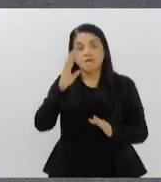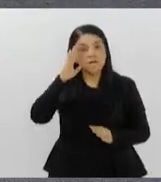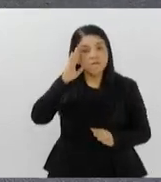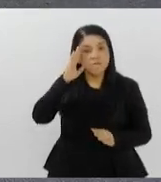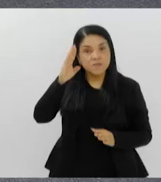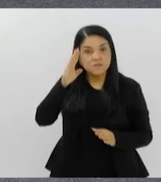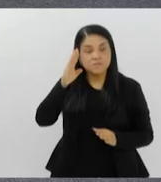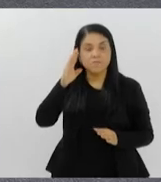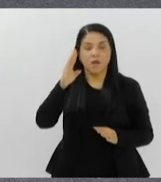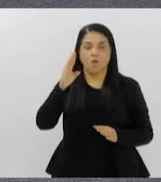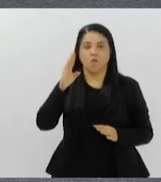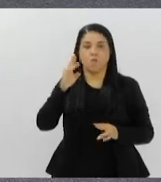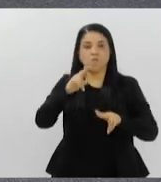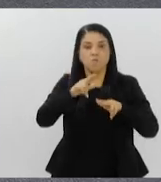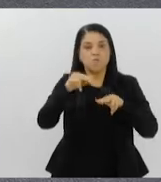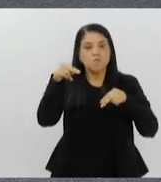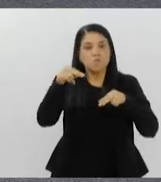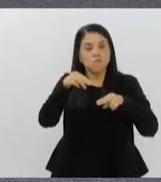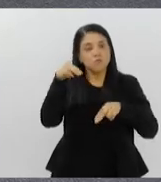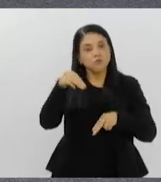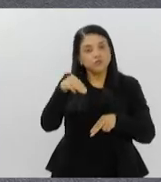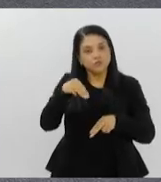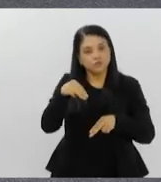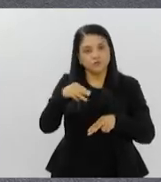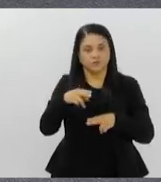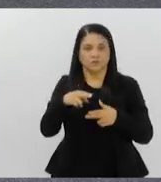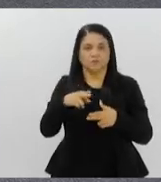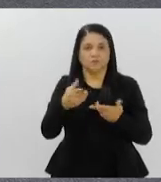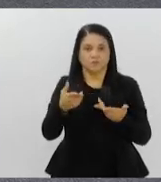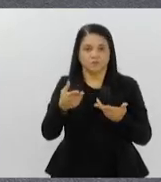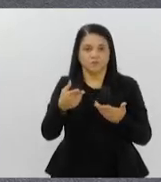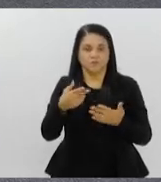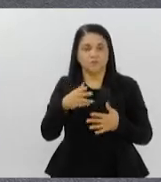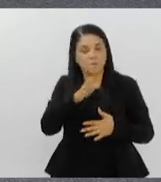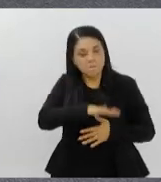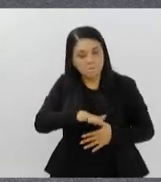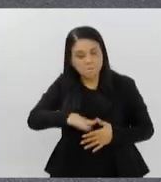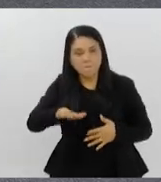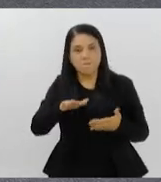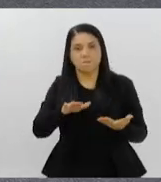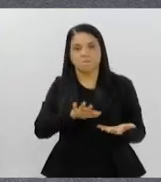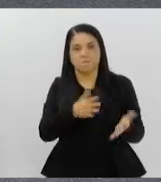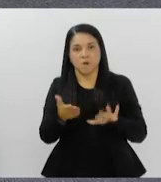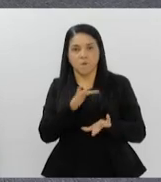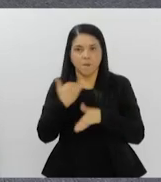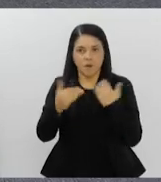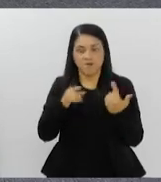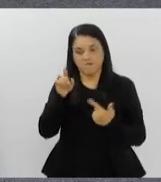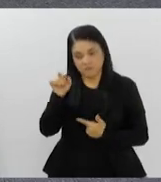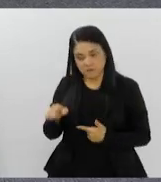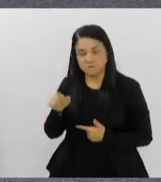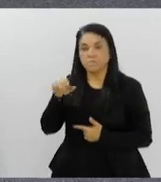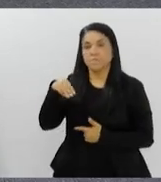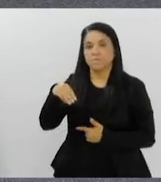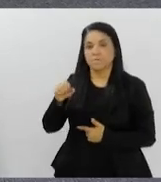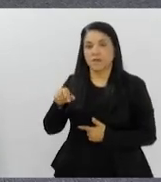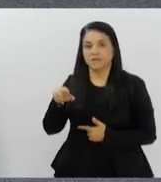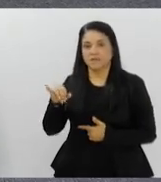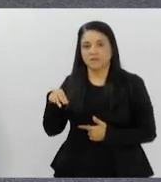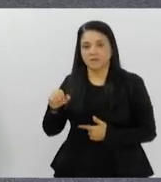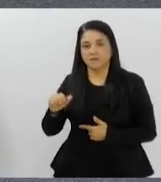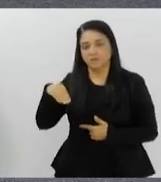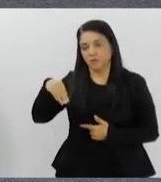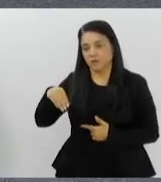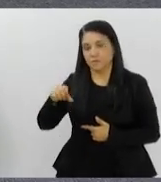da mortalidade infantil. Deputada Marina, do MST, Vossa Excelência quer uma defensora da agricultura familiar